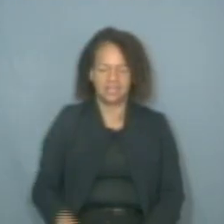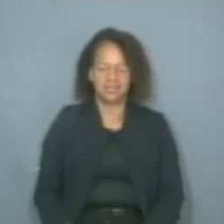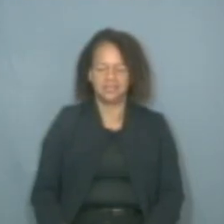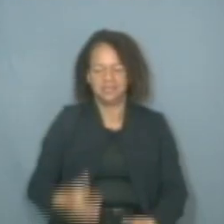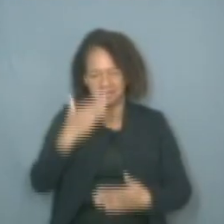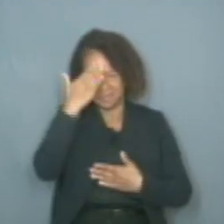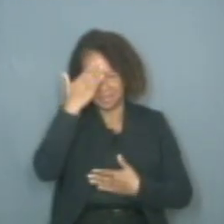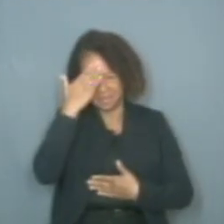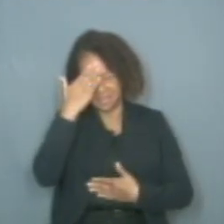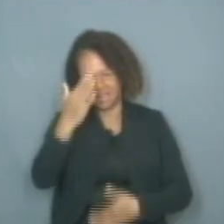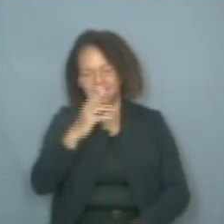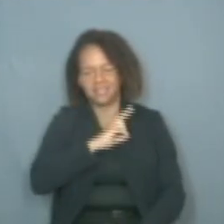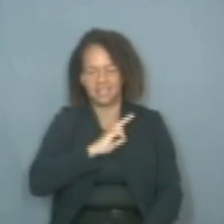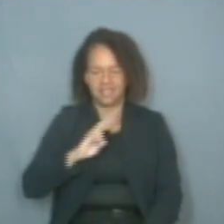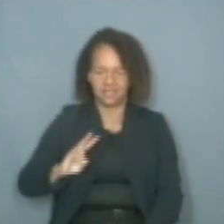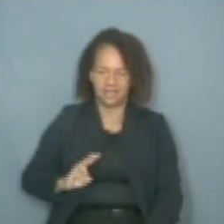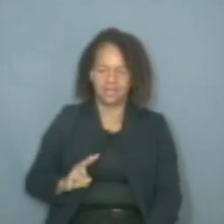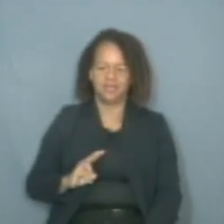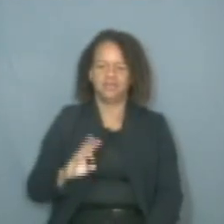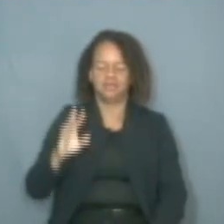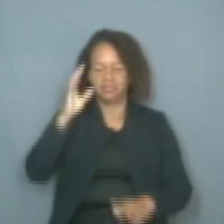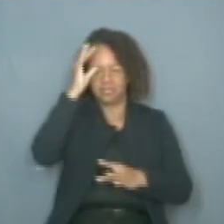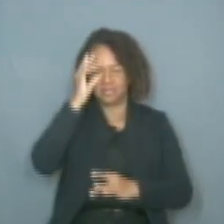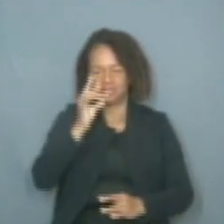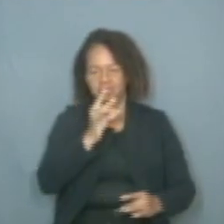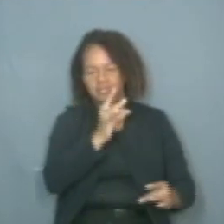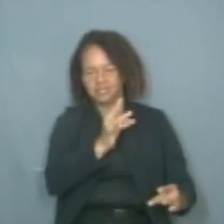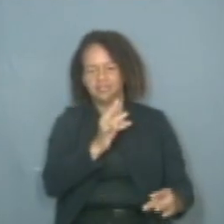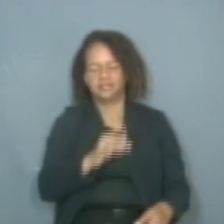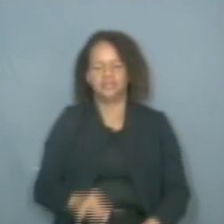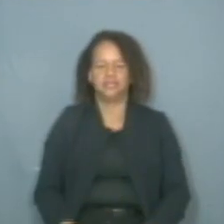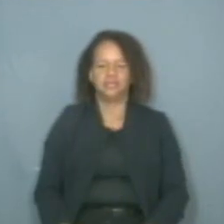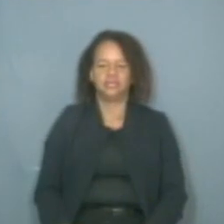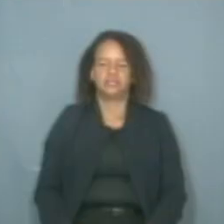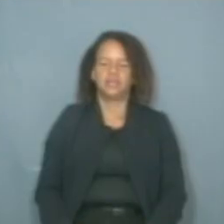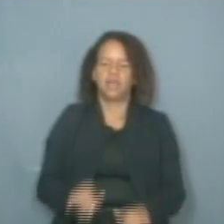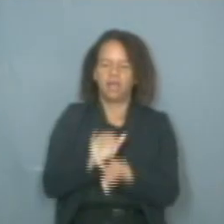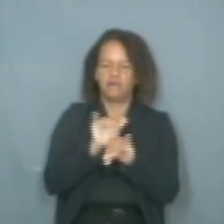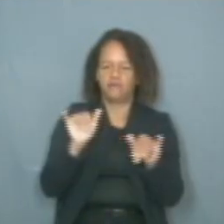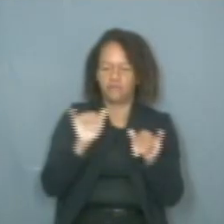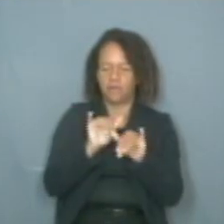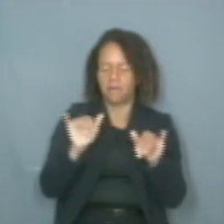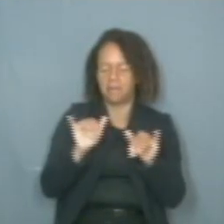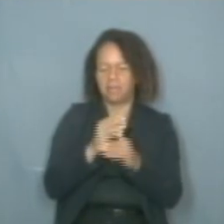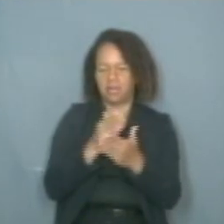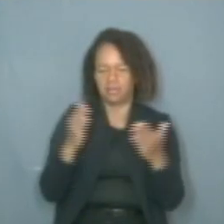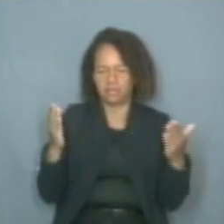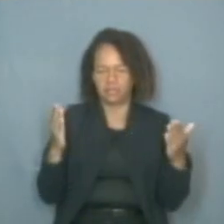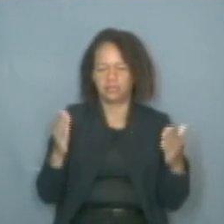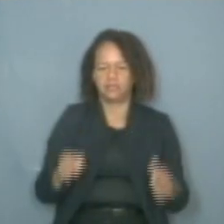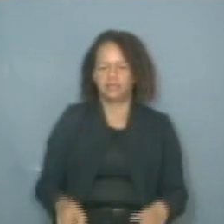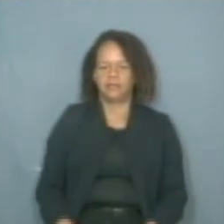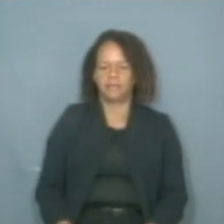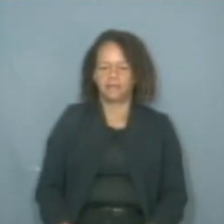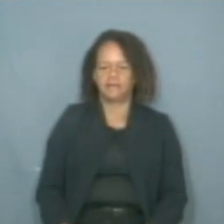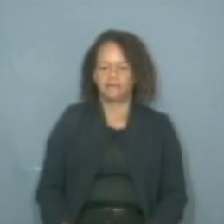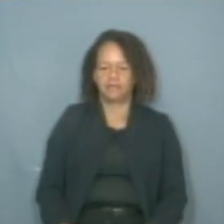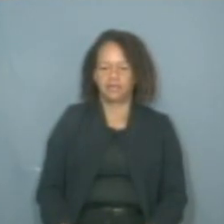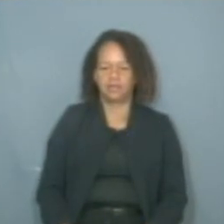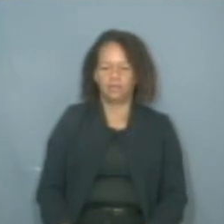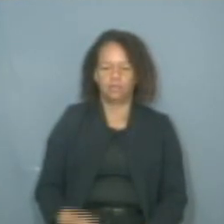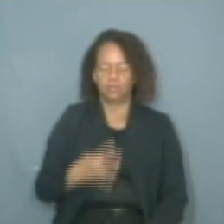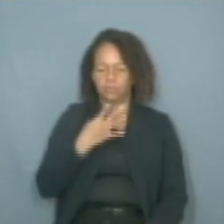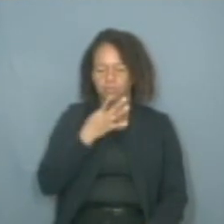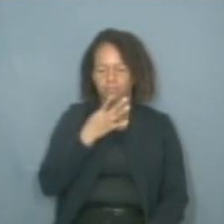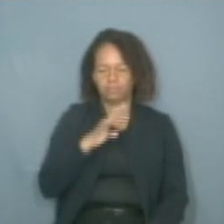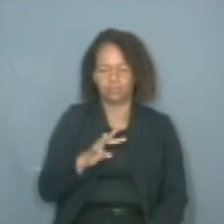Muito obrigado, vereador, pela parte. Eu gostaria de informar, vereador, que eu